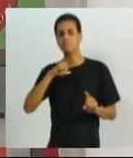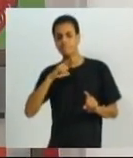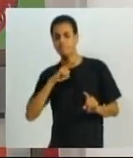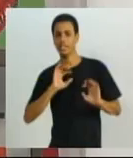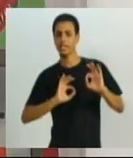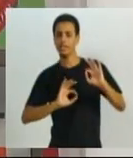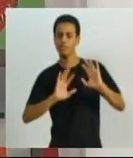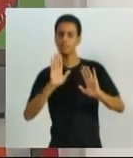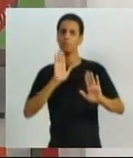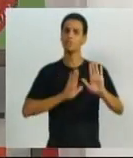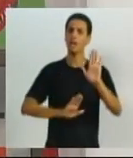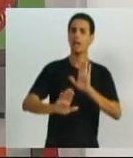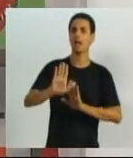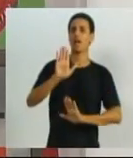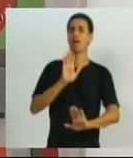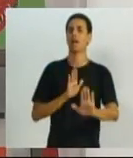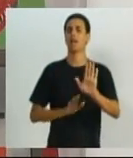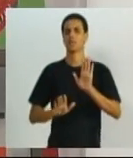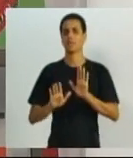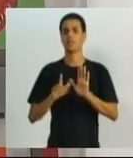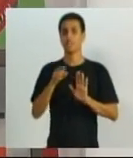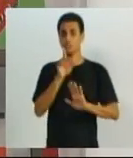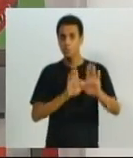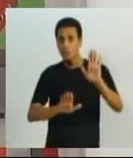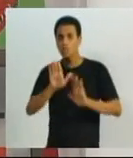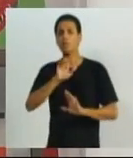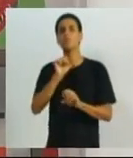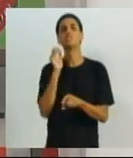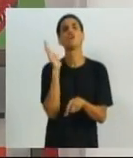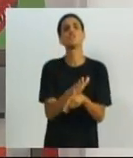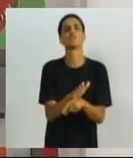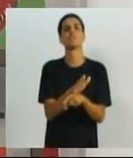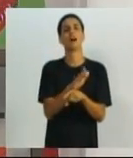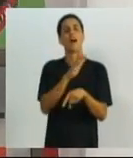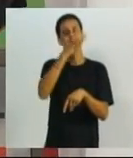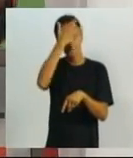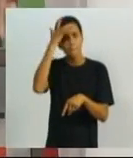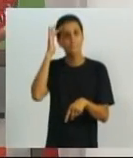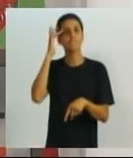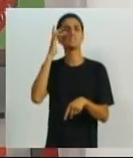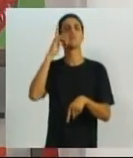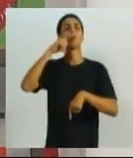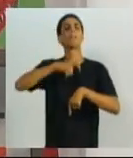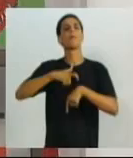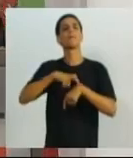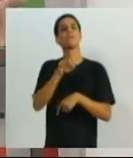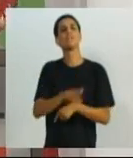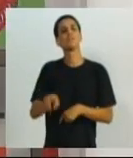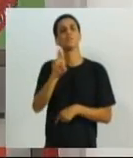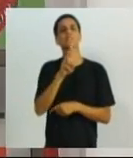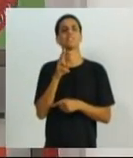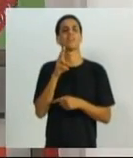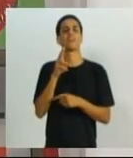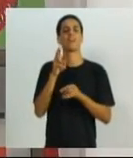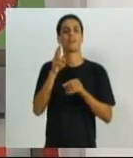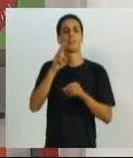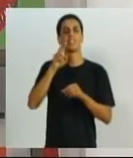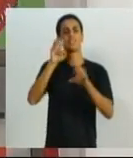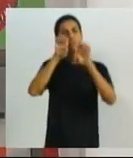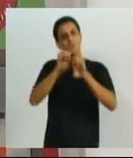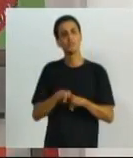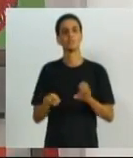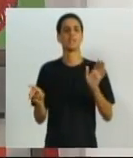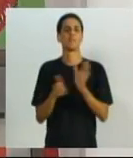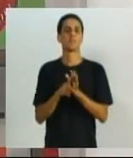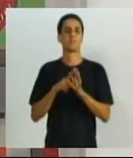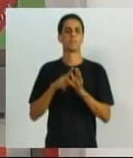essa austeridade também acabe tocando as pessoas no momento de usar a estrutura da máquina pública eleitoral. Vai nos